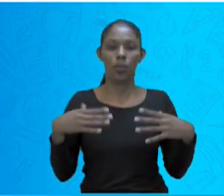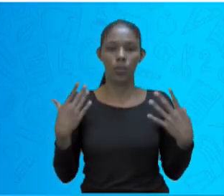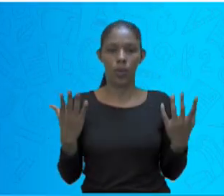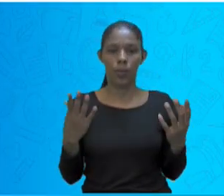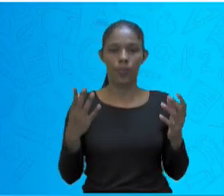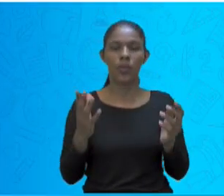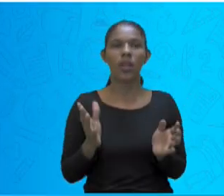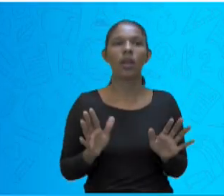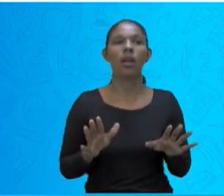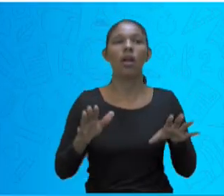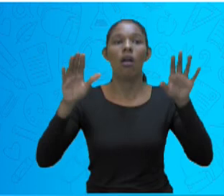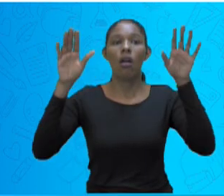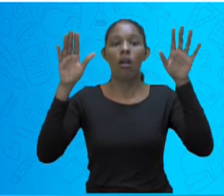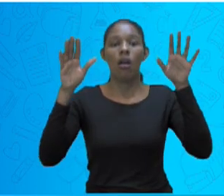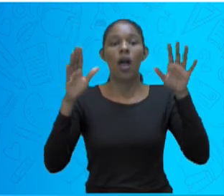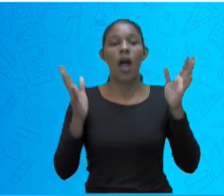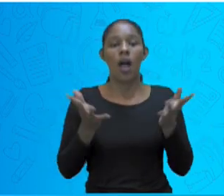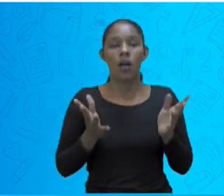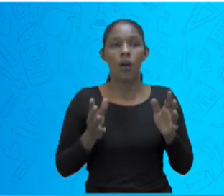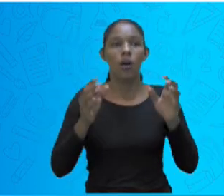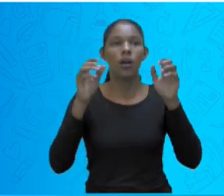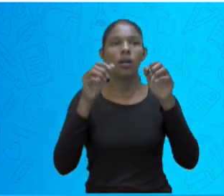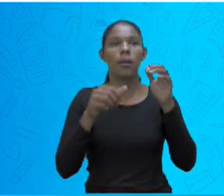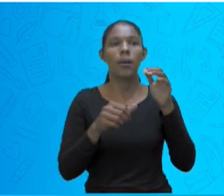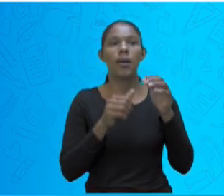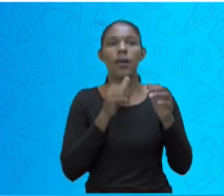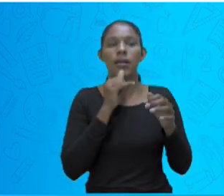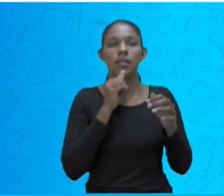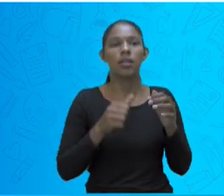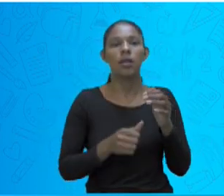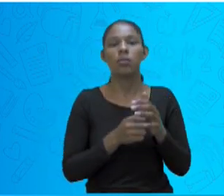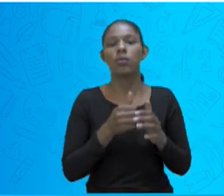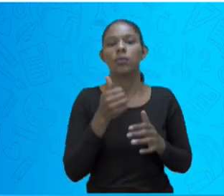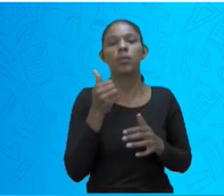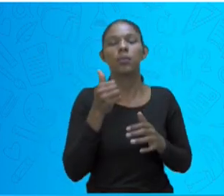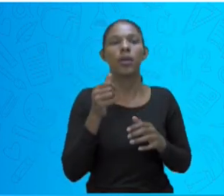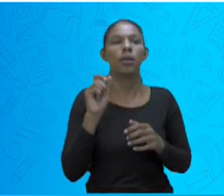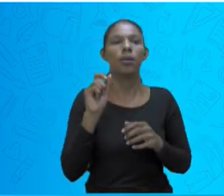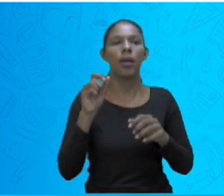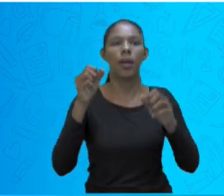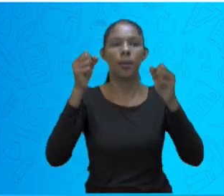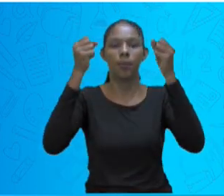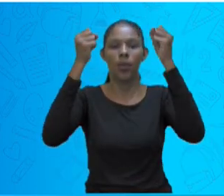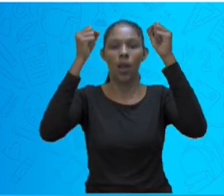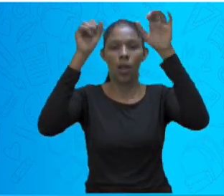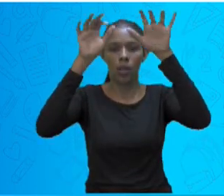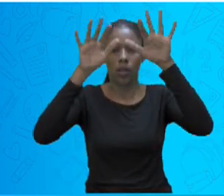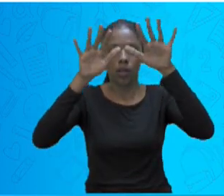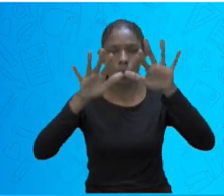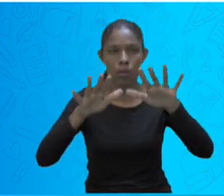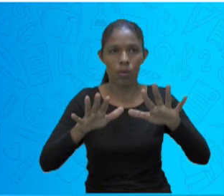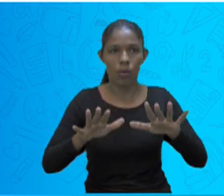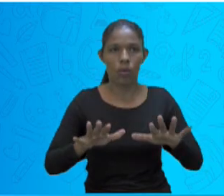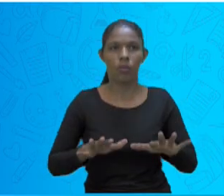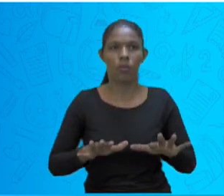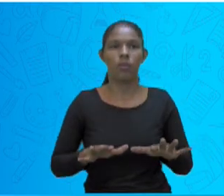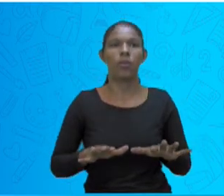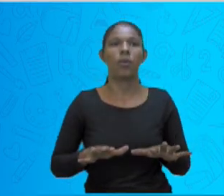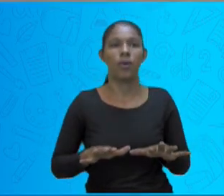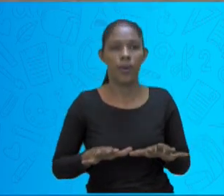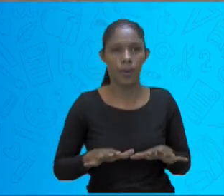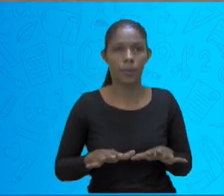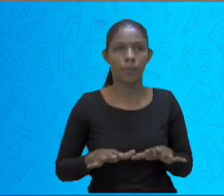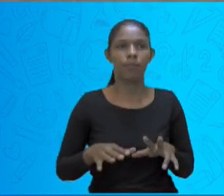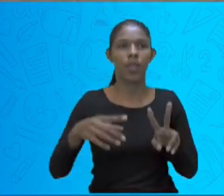Decomponha o radicando em fatores primos e calcule o valor de cada radical. Raiz quinta